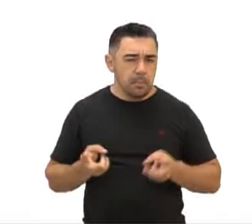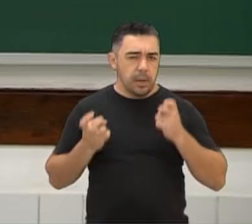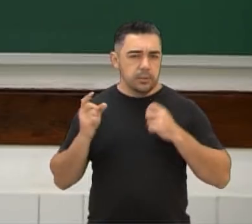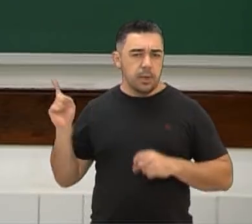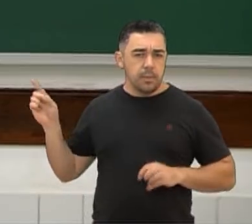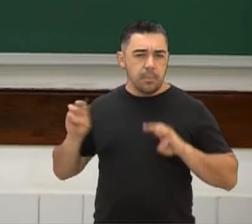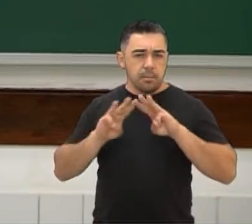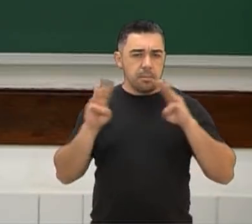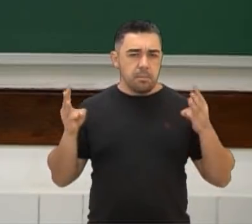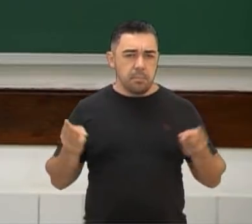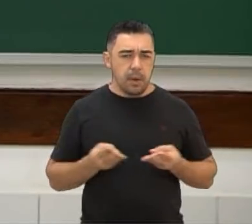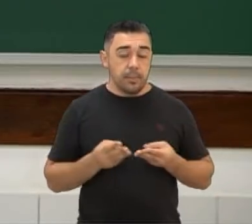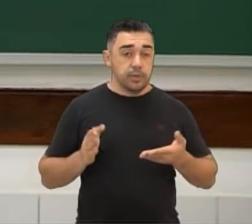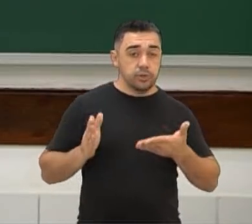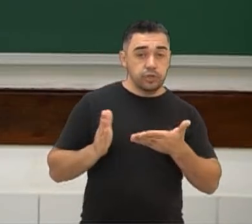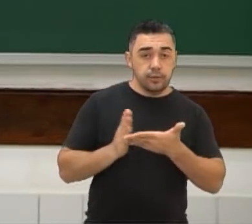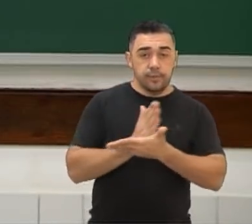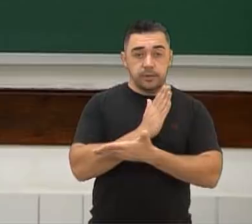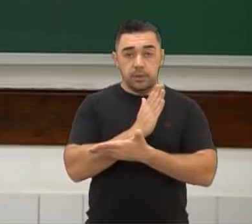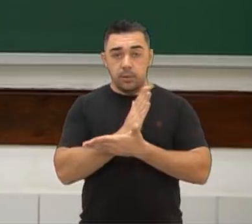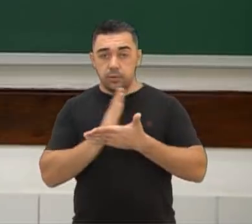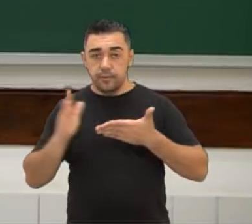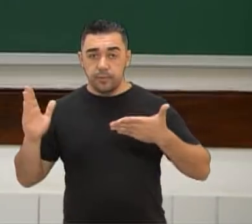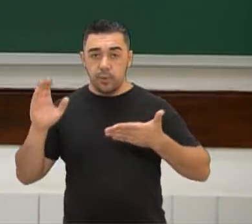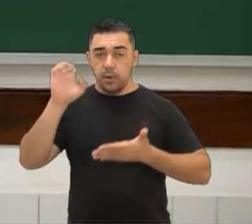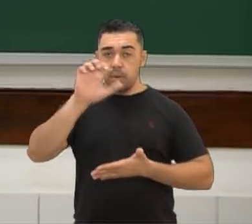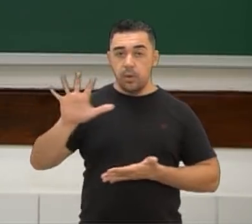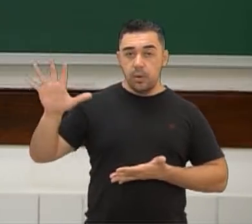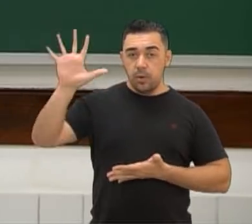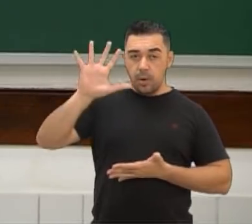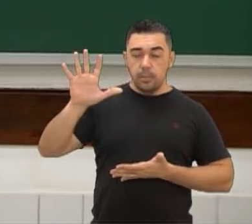você tem aí uma divisão da Europa, leste europeu mais